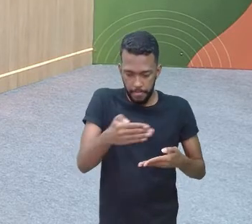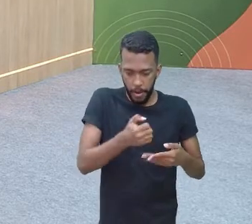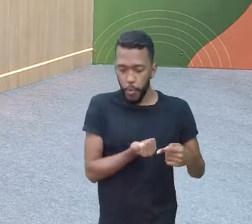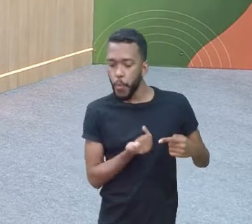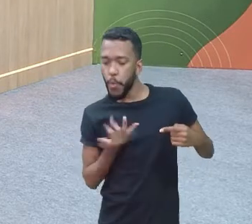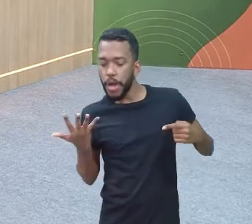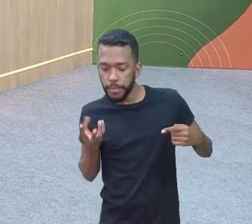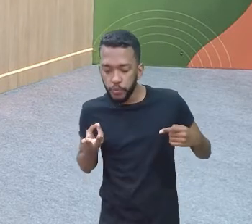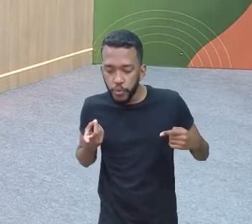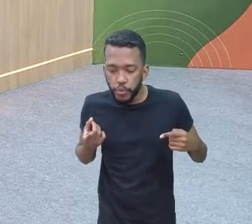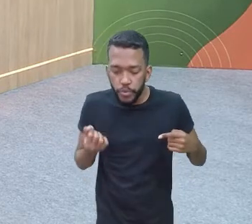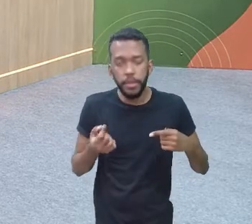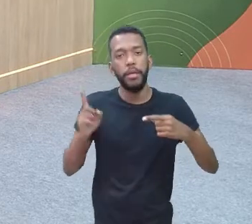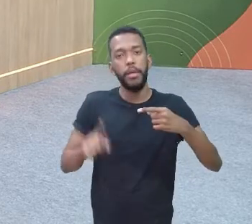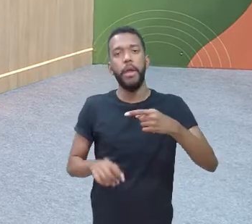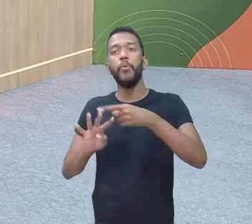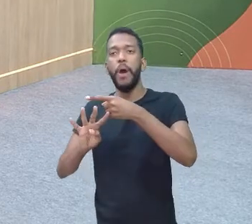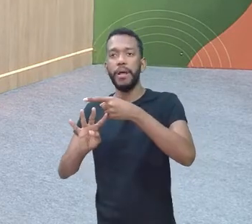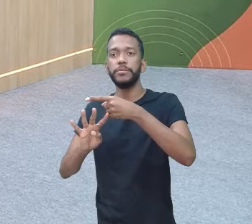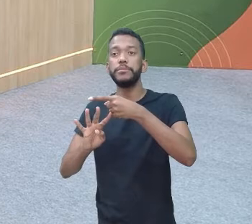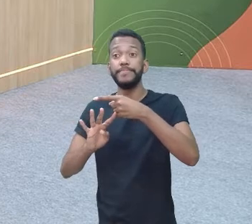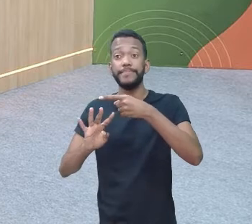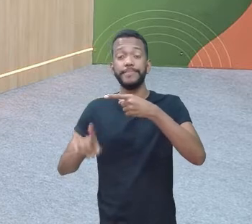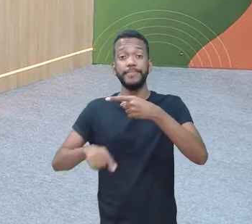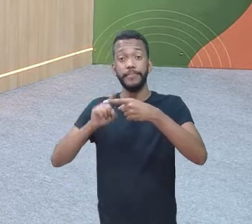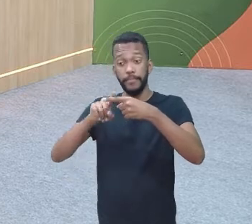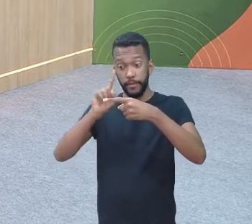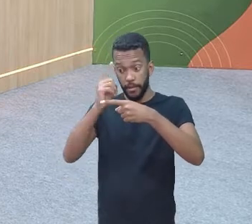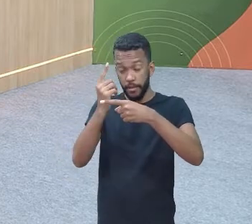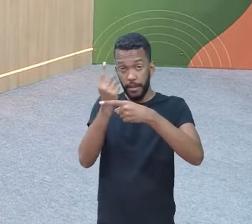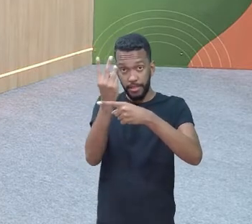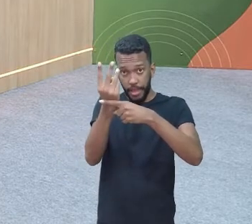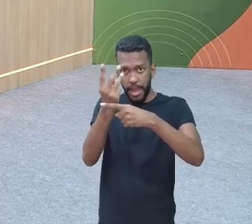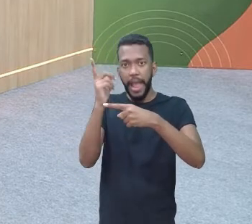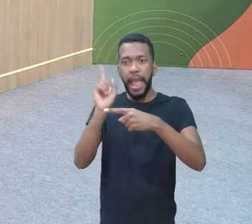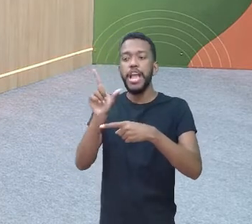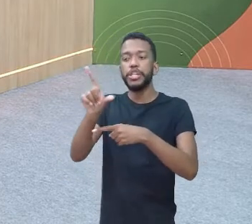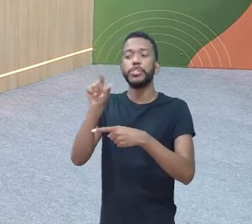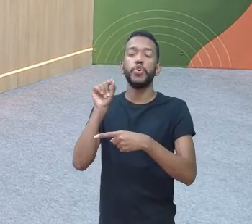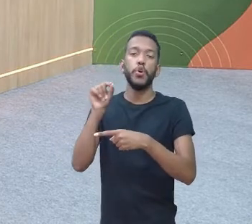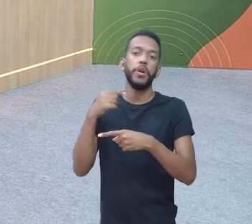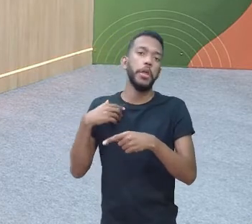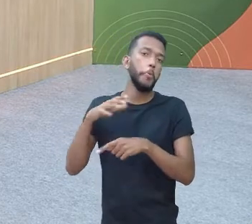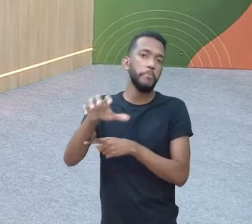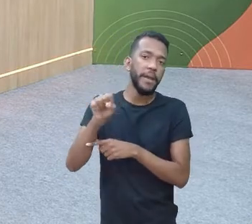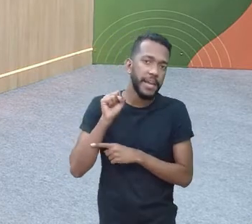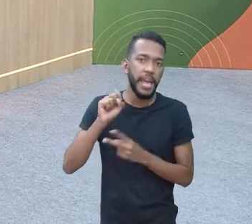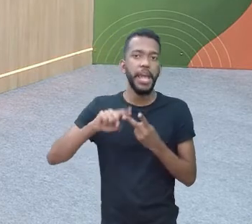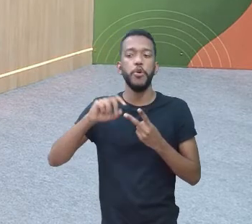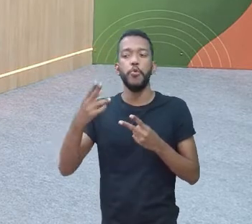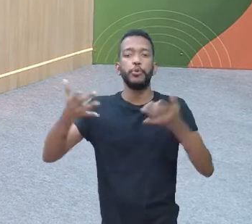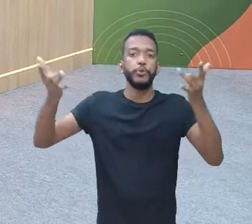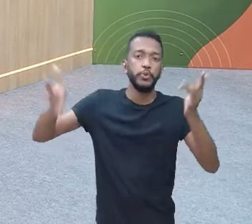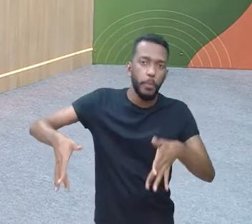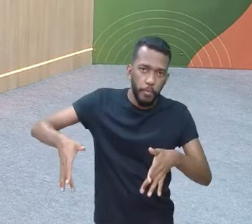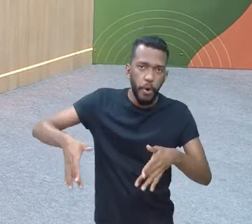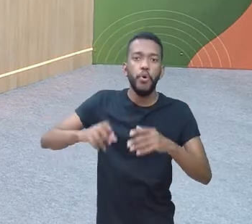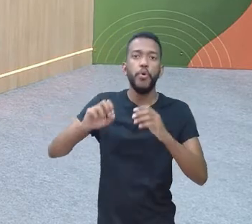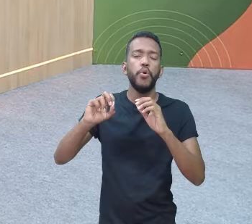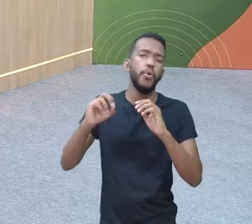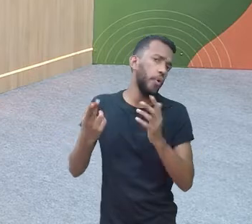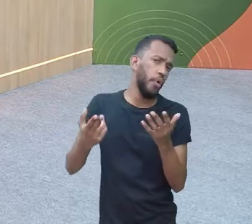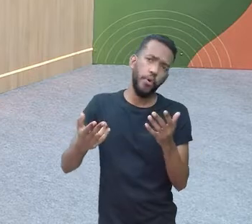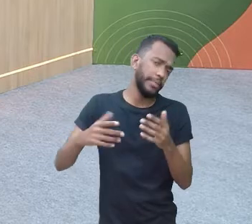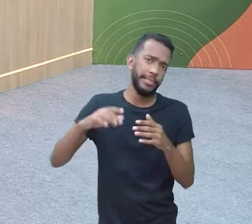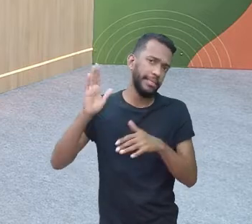O numerador, perdão, vai ser a quantidade de partes que eu estou me referindo, ou que eu peguei, ou que sobraram. Então, depende